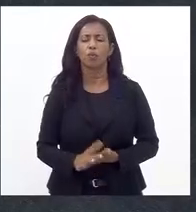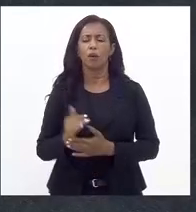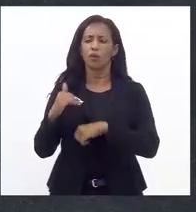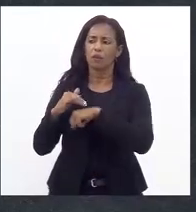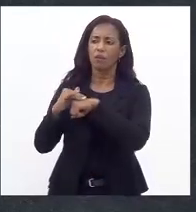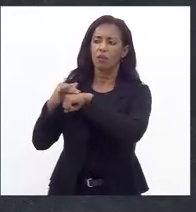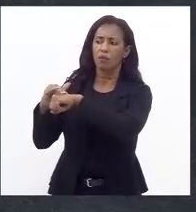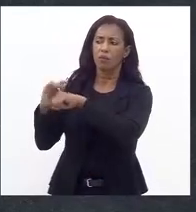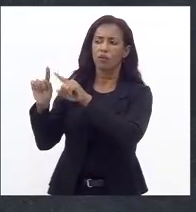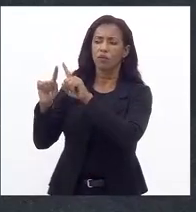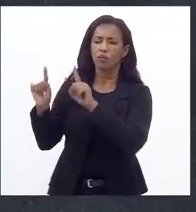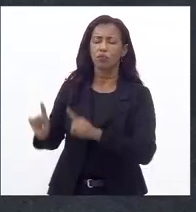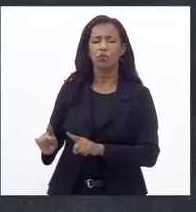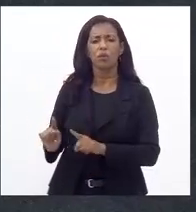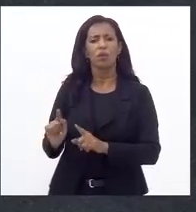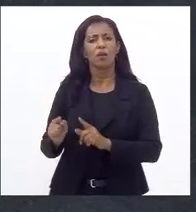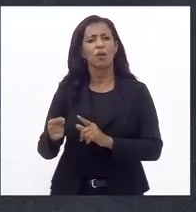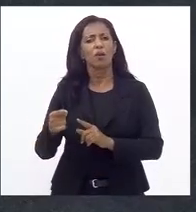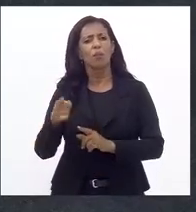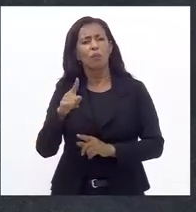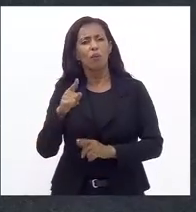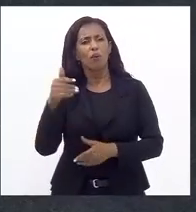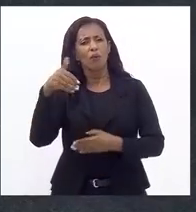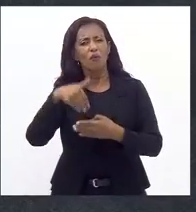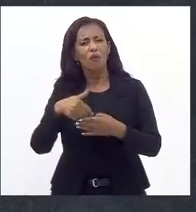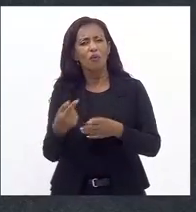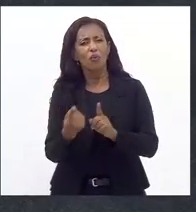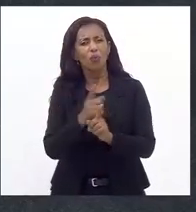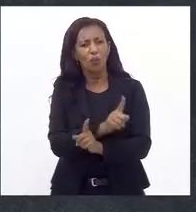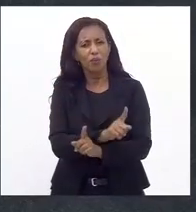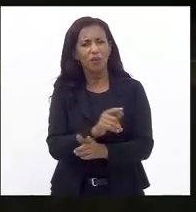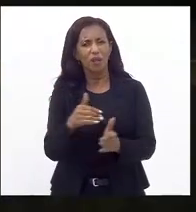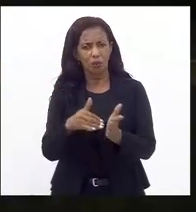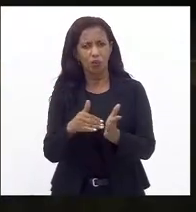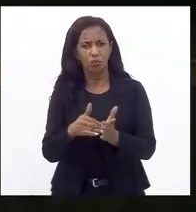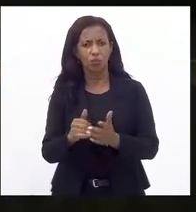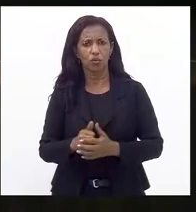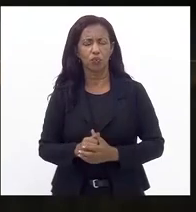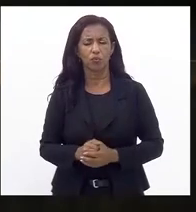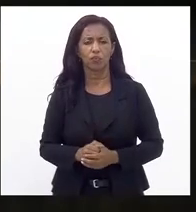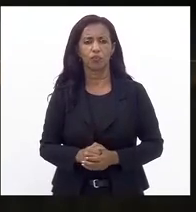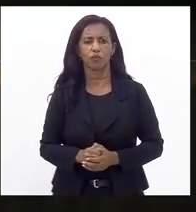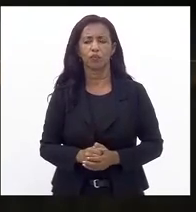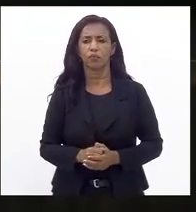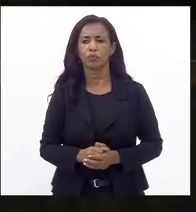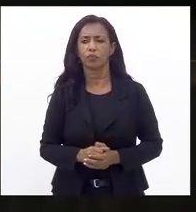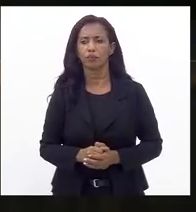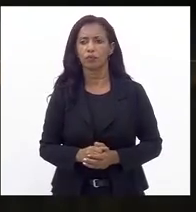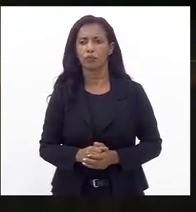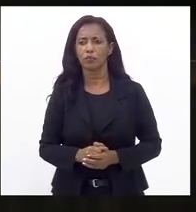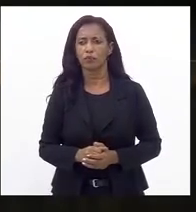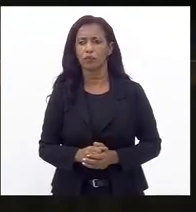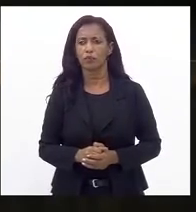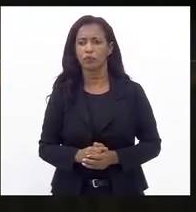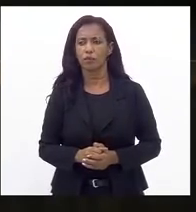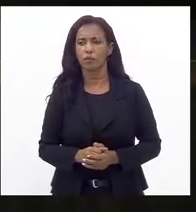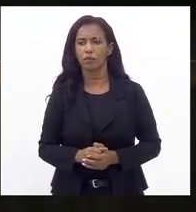conversando com servidores poderia vou conseguir dar meu voto contrário no último projeto obrigado a